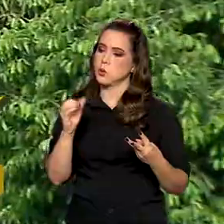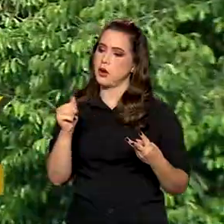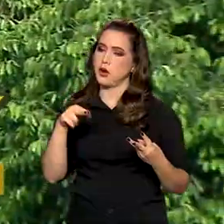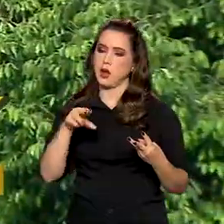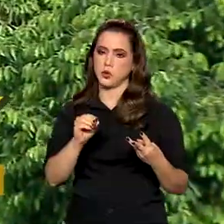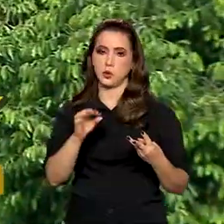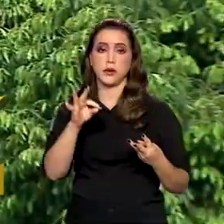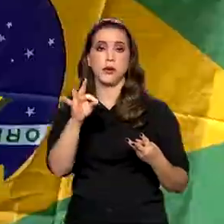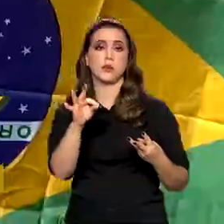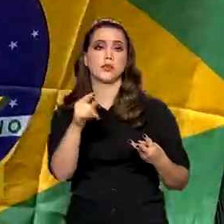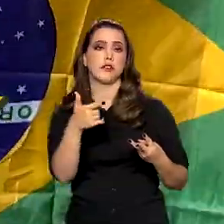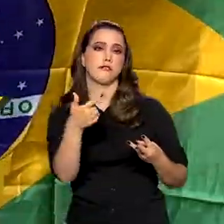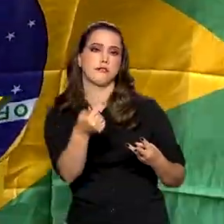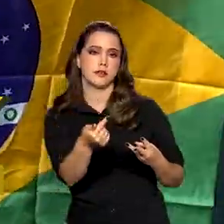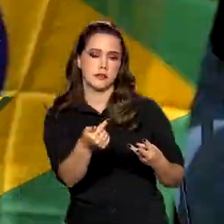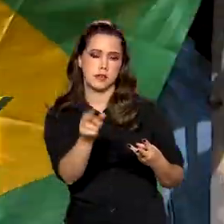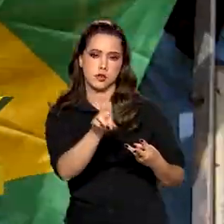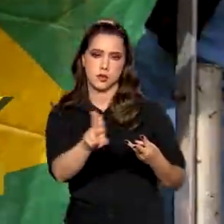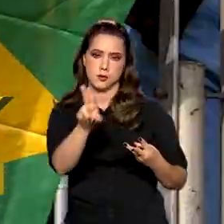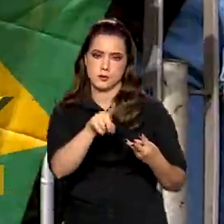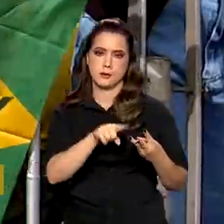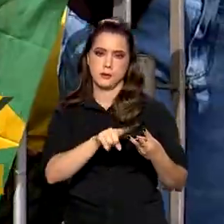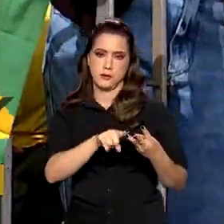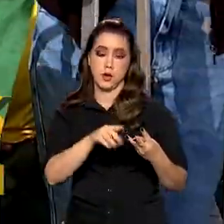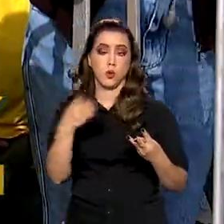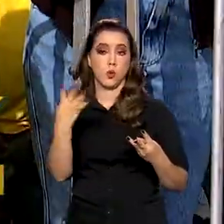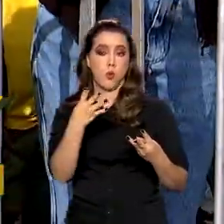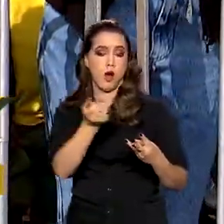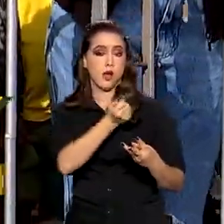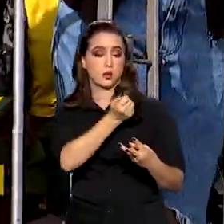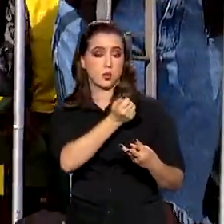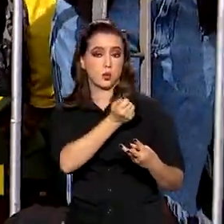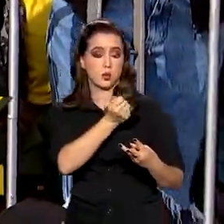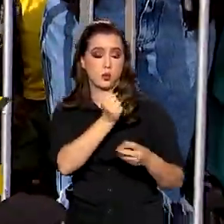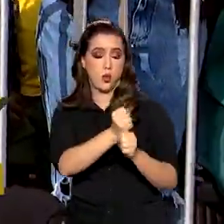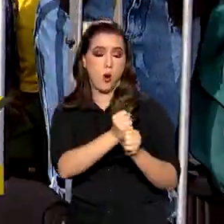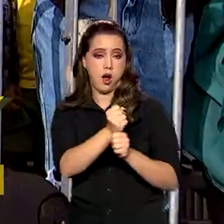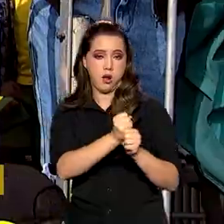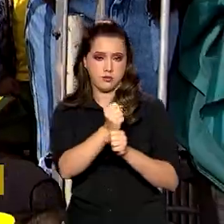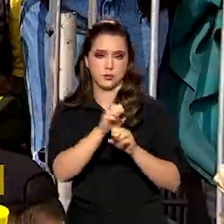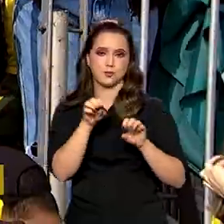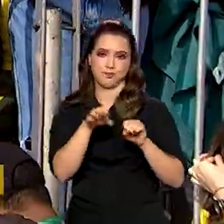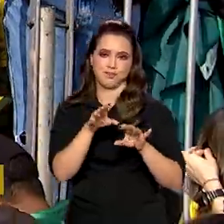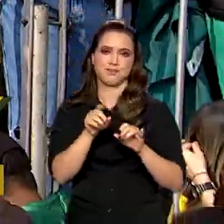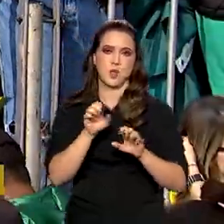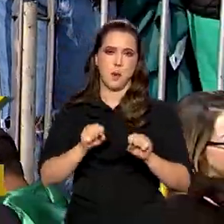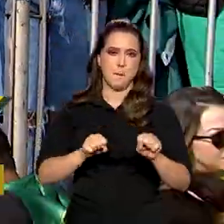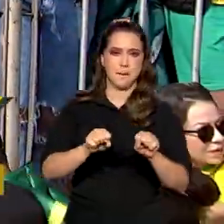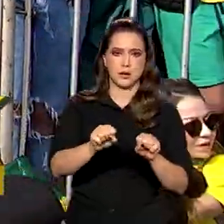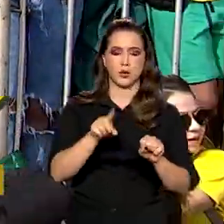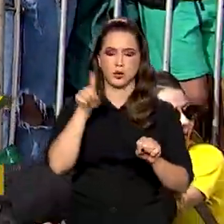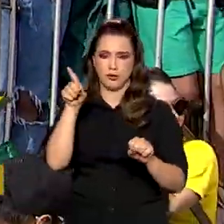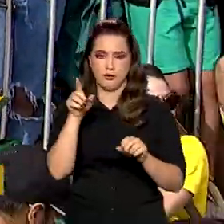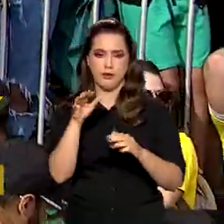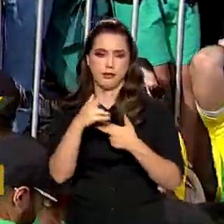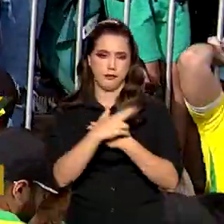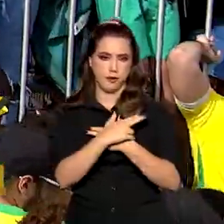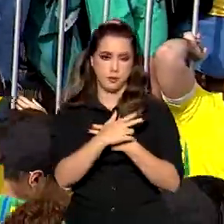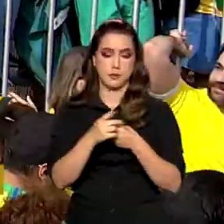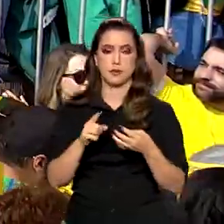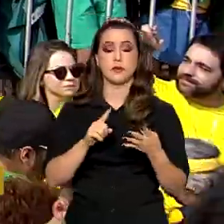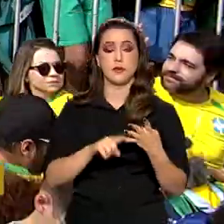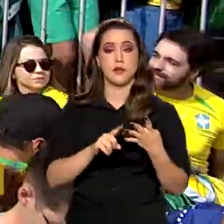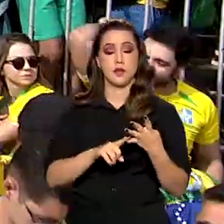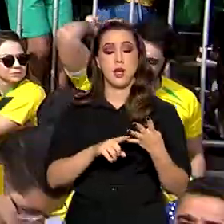que também é utilizado na instrução de quarto ano dos cadetes lá na Academia da Força Aérea. E agora está atualmente com a aeronave Super Tucano,